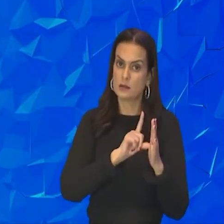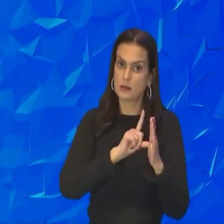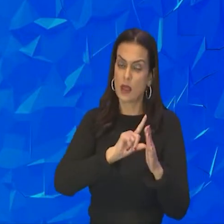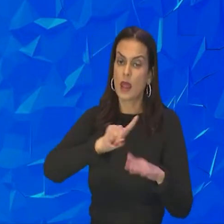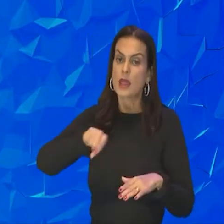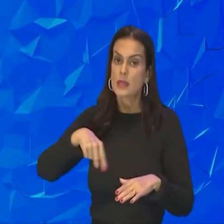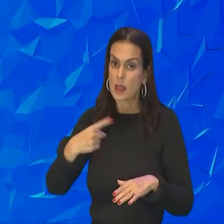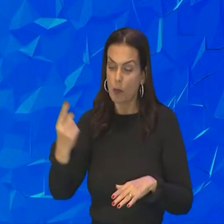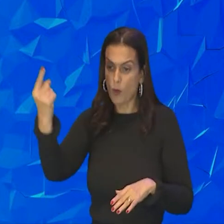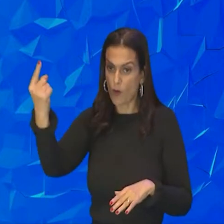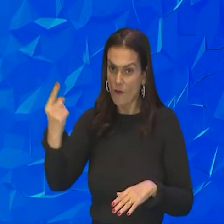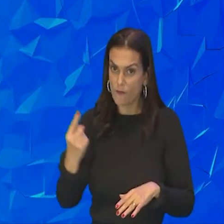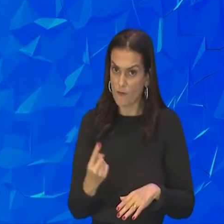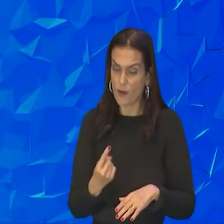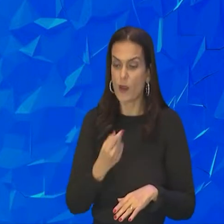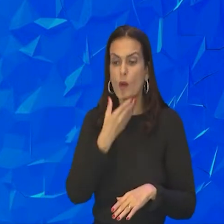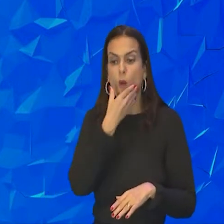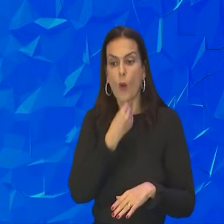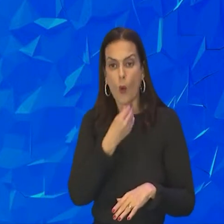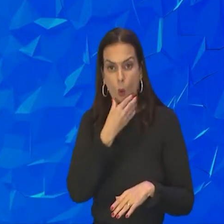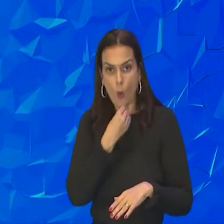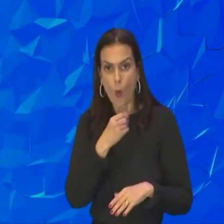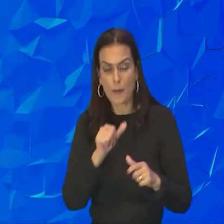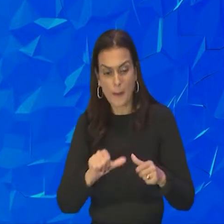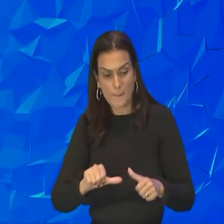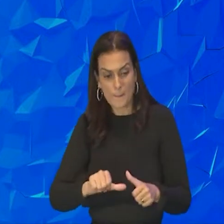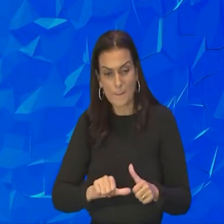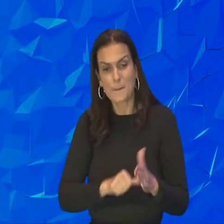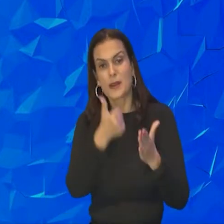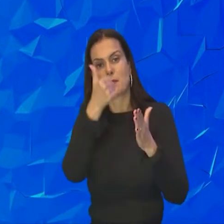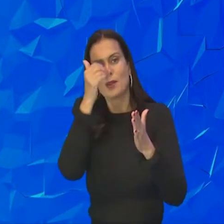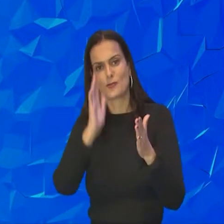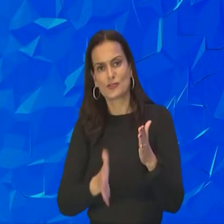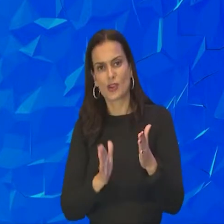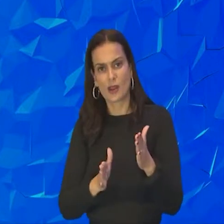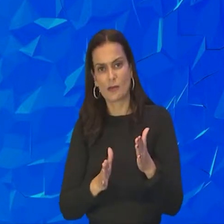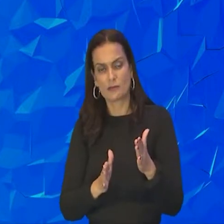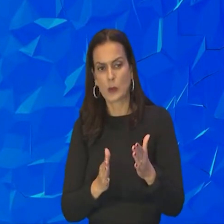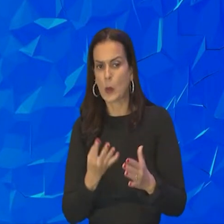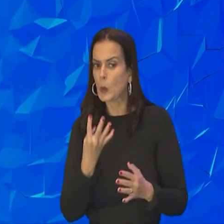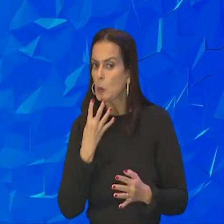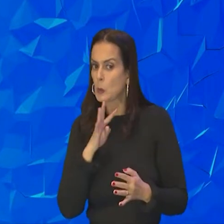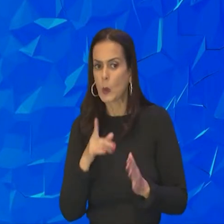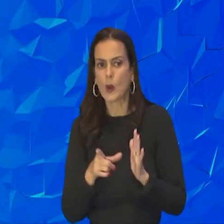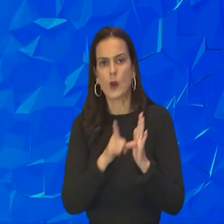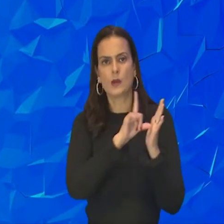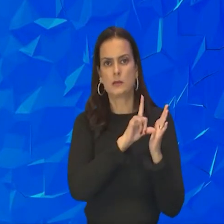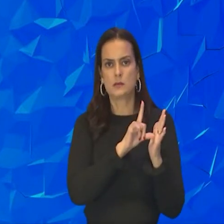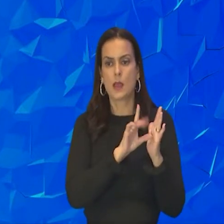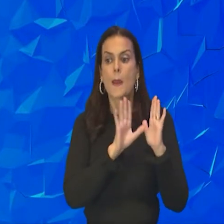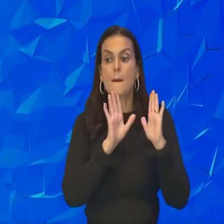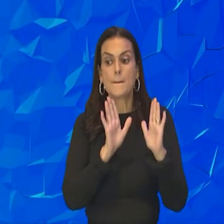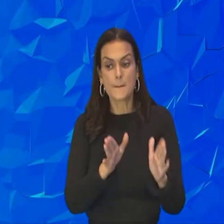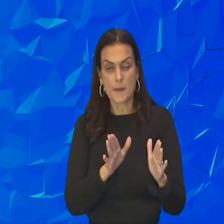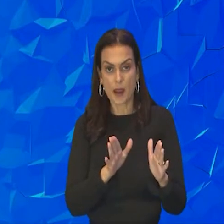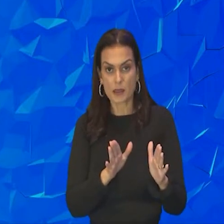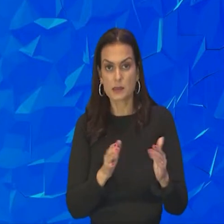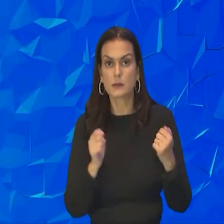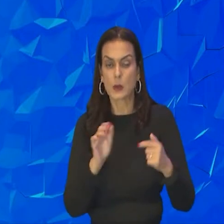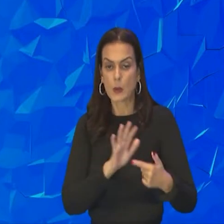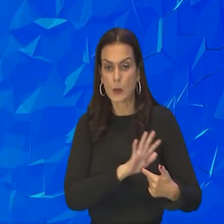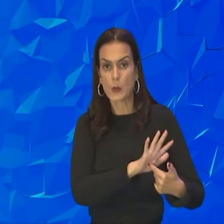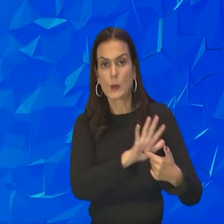varão que tem a primazia, porque ele já existia antes de mim. Eu mesmo não o conhecia, mas a fim de que ele fosse